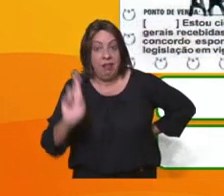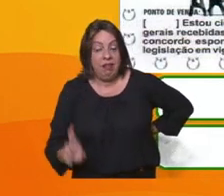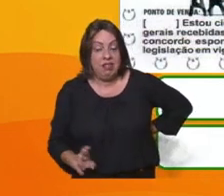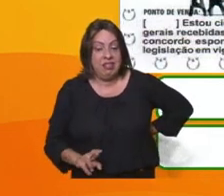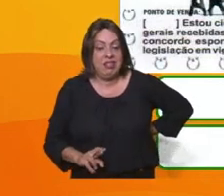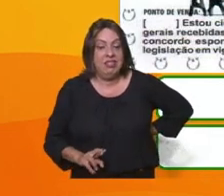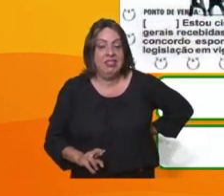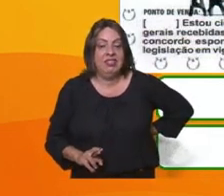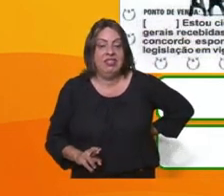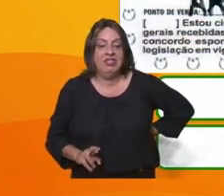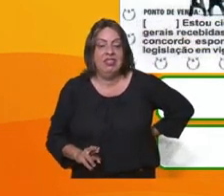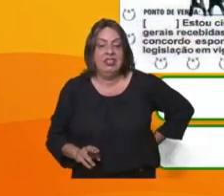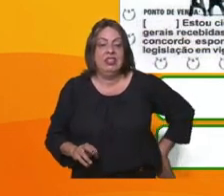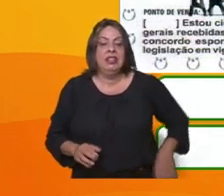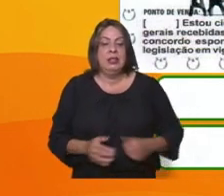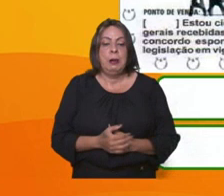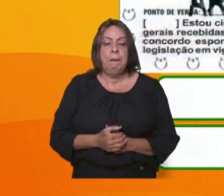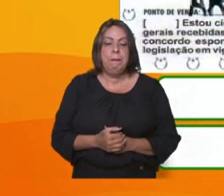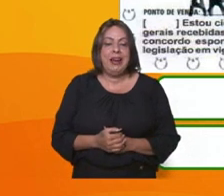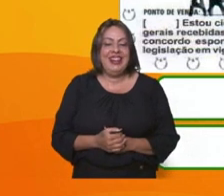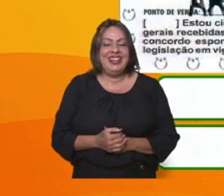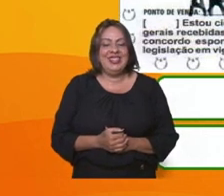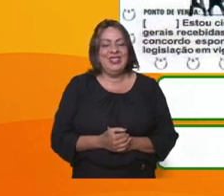vão para a cidade de...